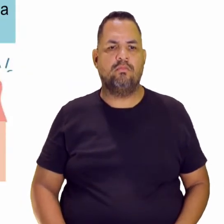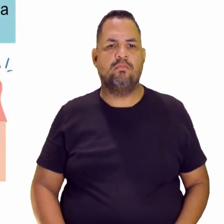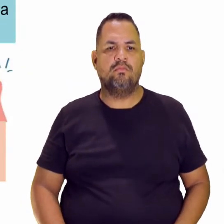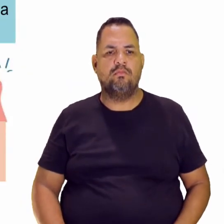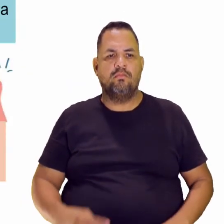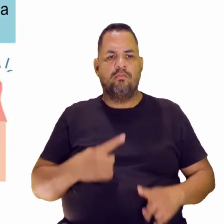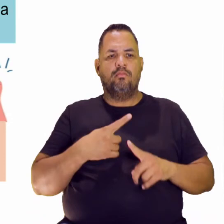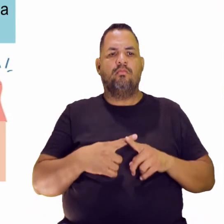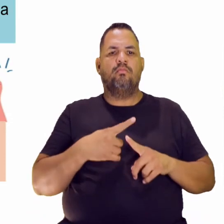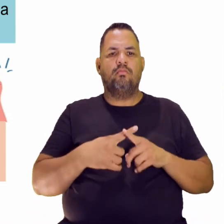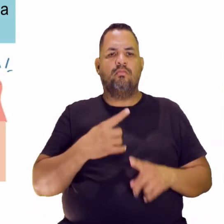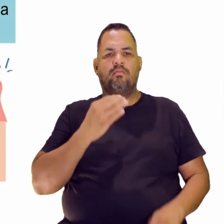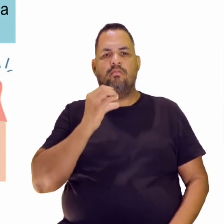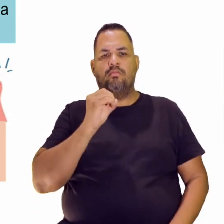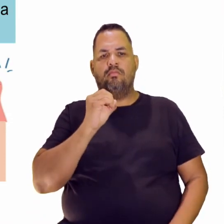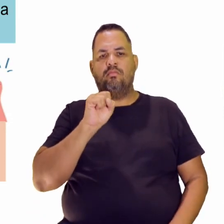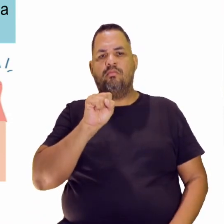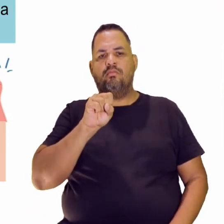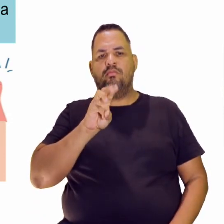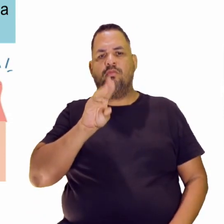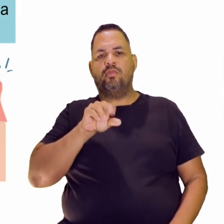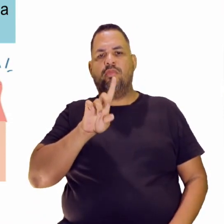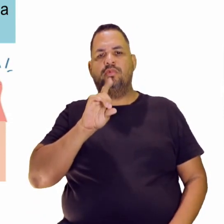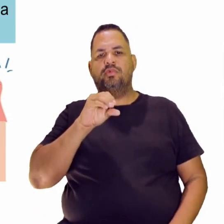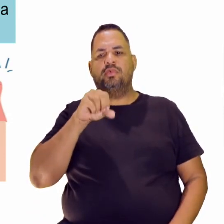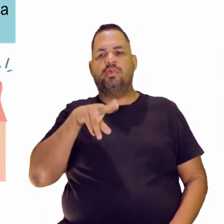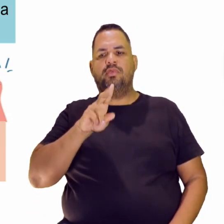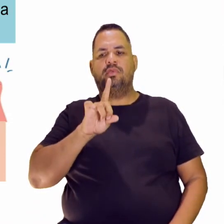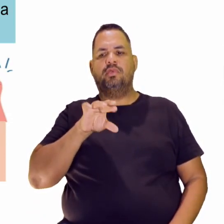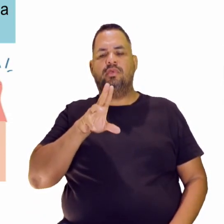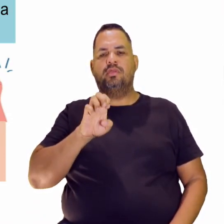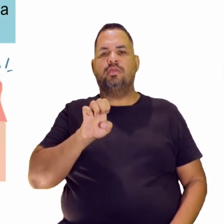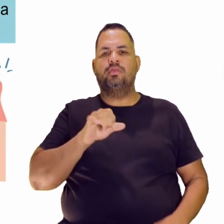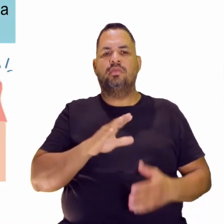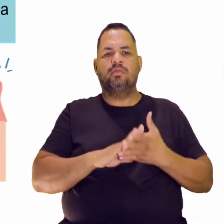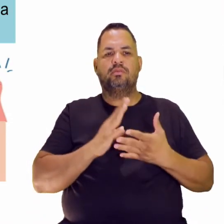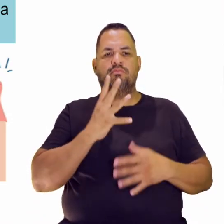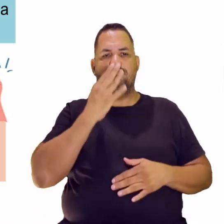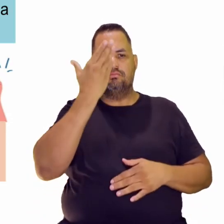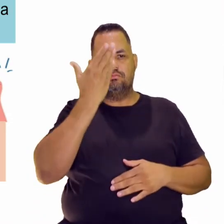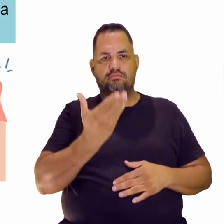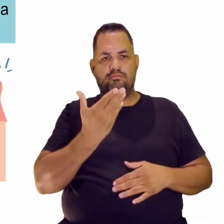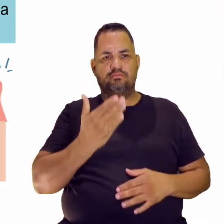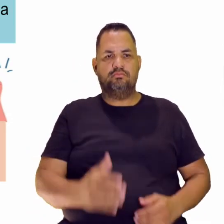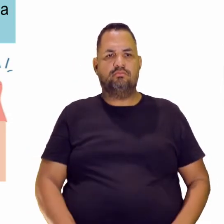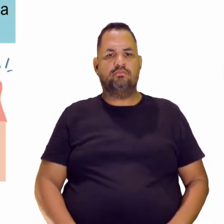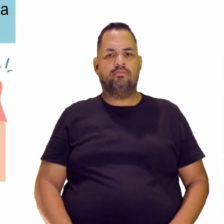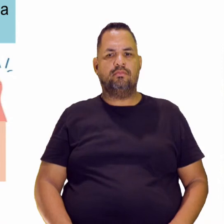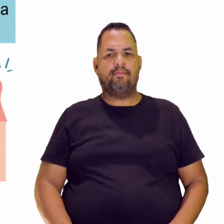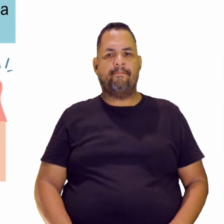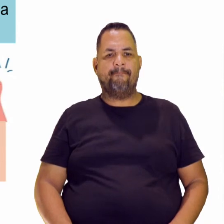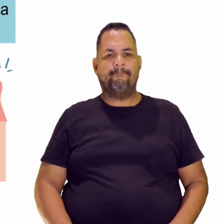Porque Oswald de Andrade, né, o bonitão das tapiocas aqui,